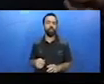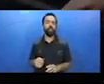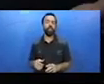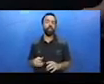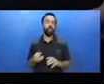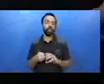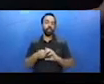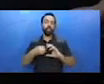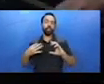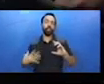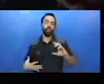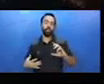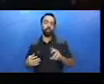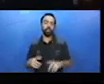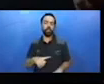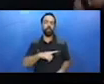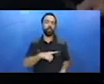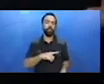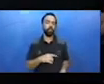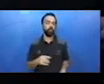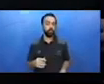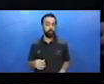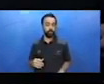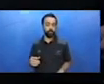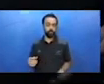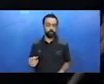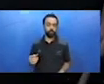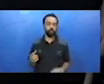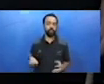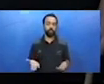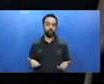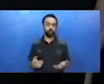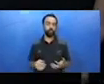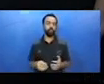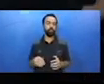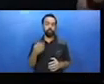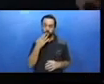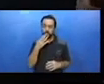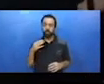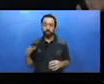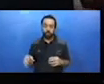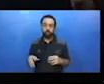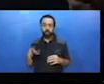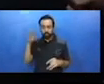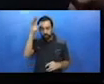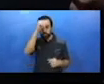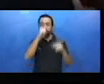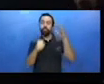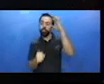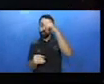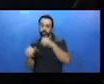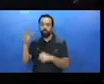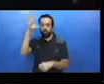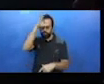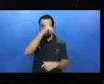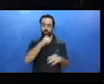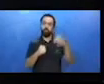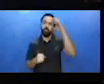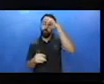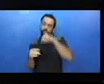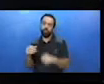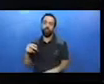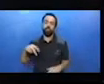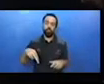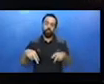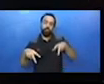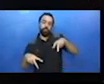quê? Essas crianças menores, né, elas estão em fase de aprendizagem. E quando eles estão aprendendo, né, as crianças estão aprendendo a andar,